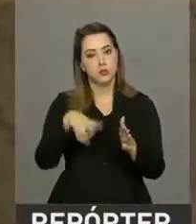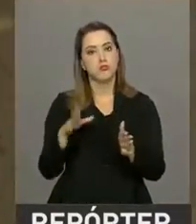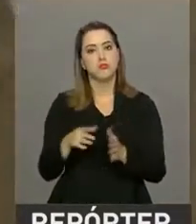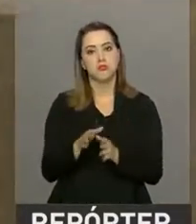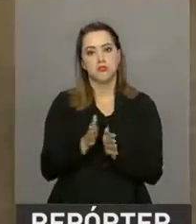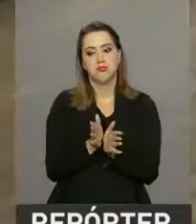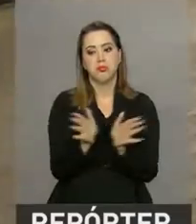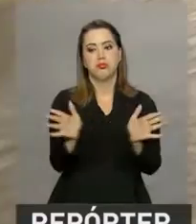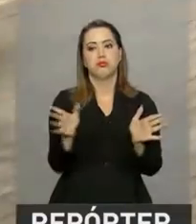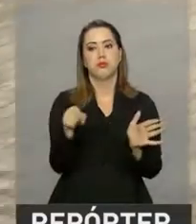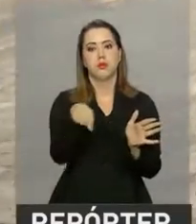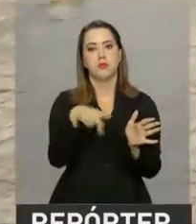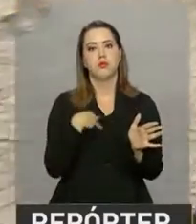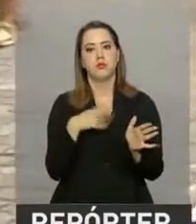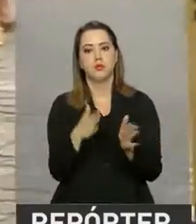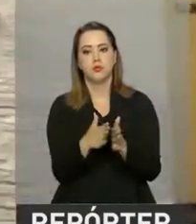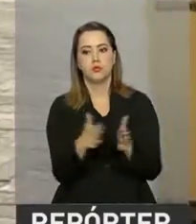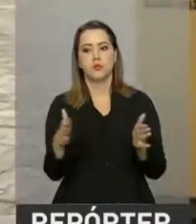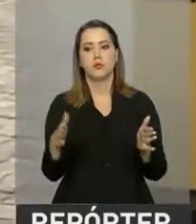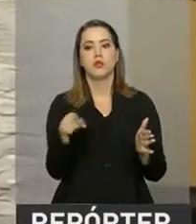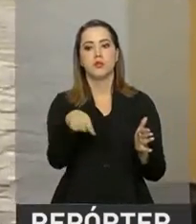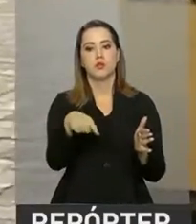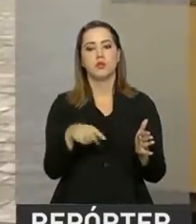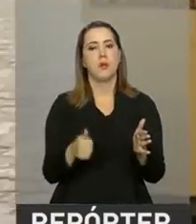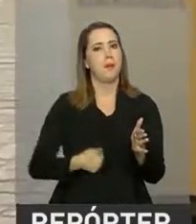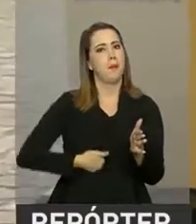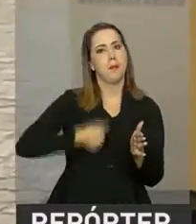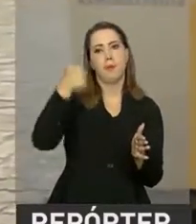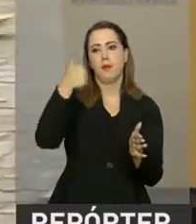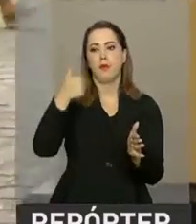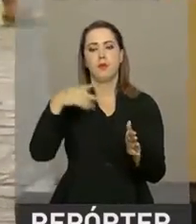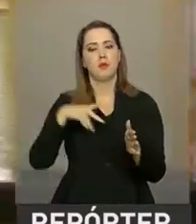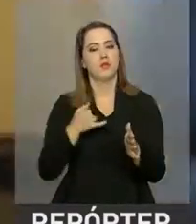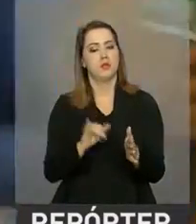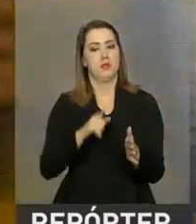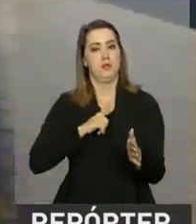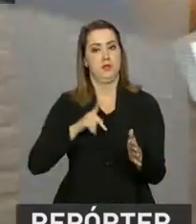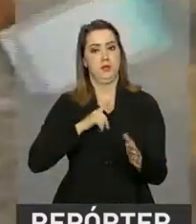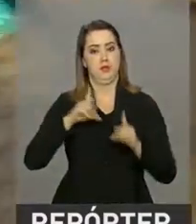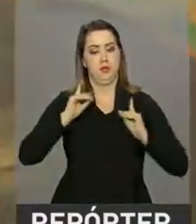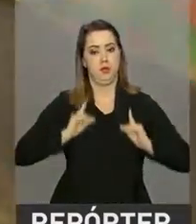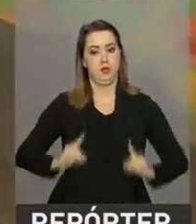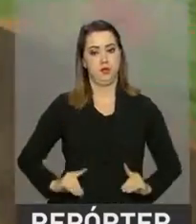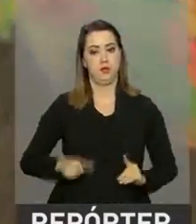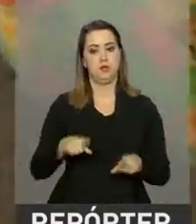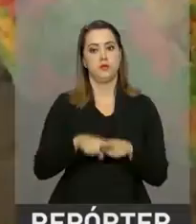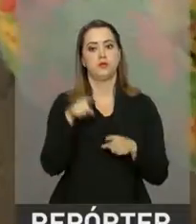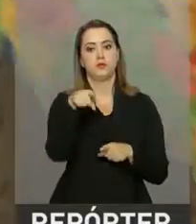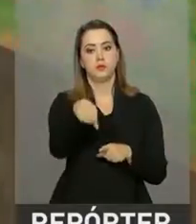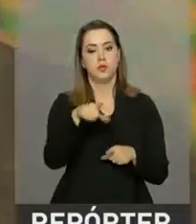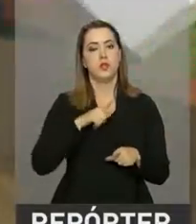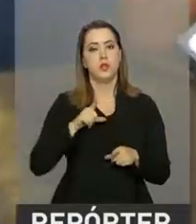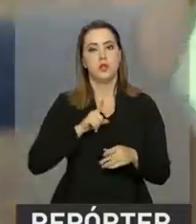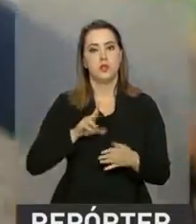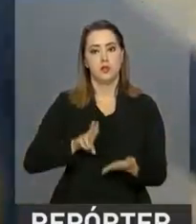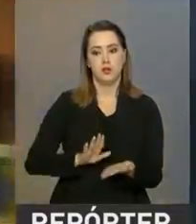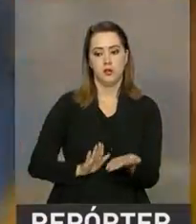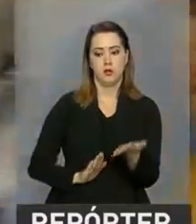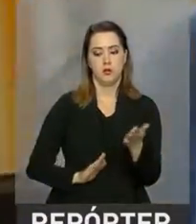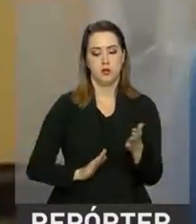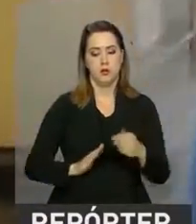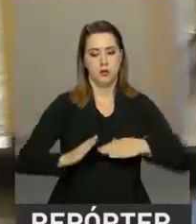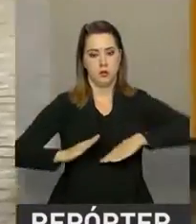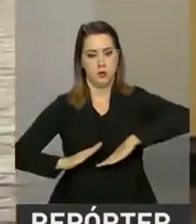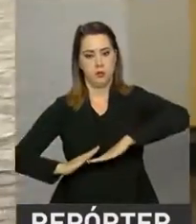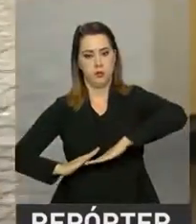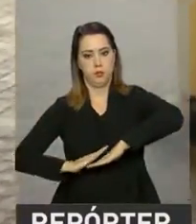eles são bem largos e facilitam a mobilidade de quem tem algum tipo de deficiência. Nessa barraca aqui do lado, uma rampa que facilita o